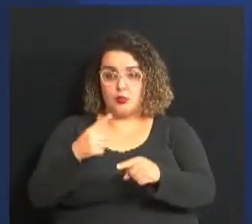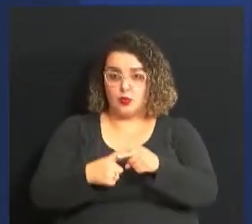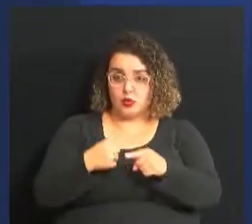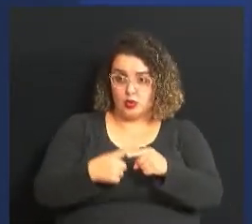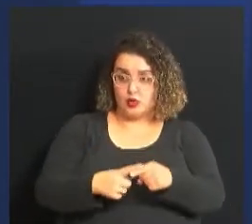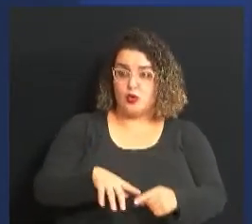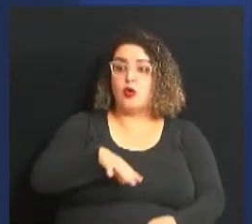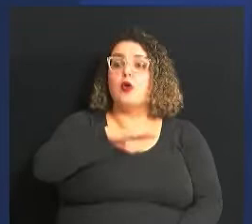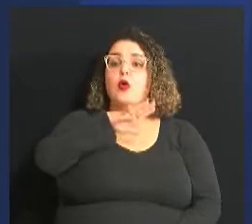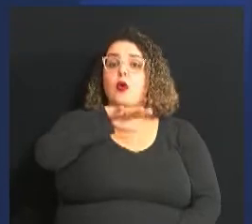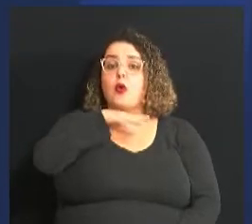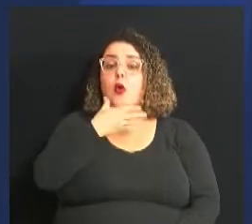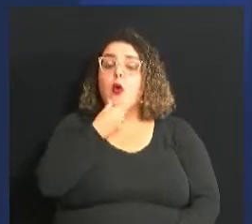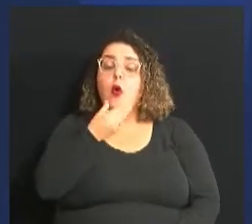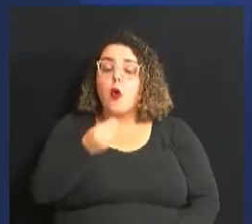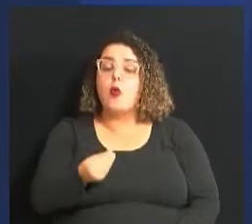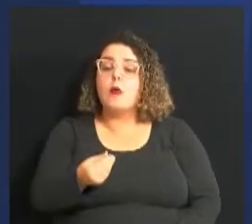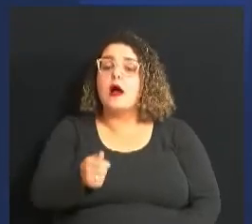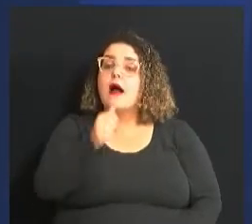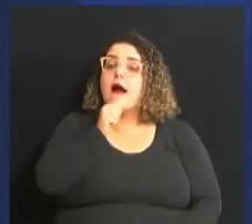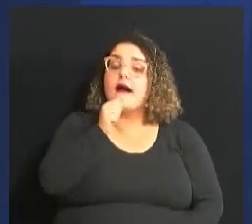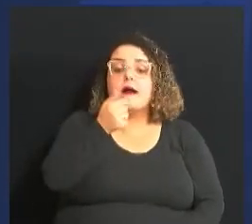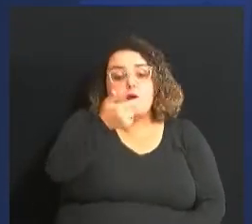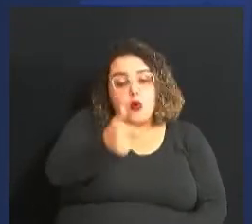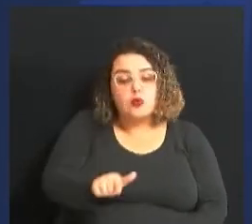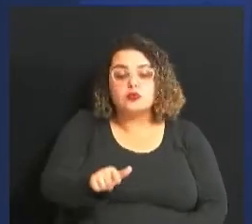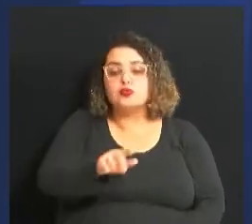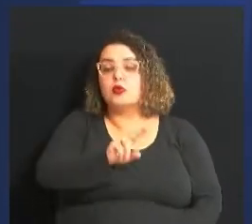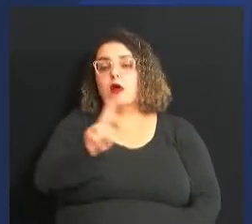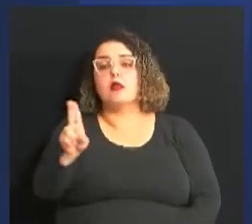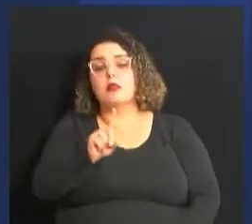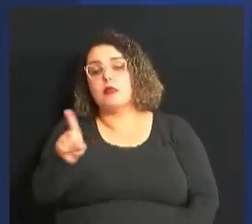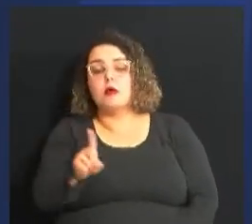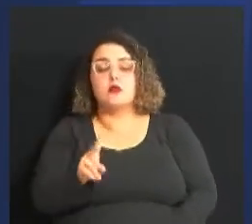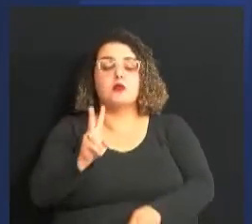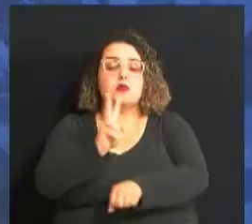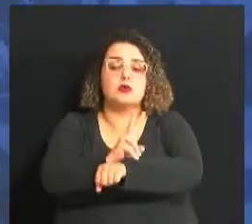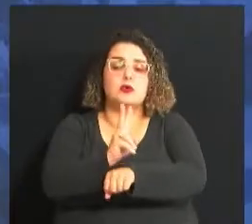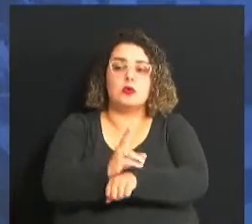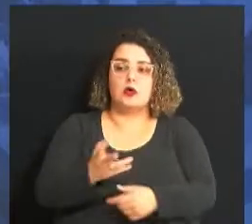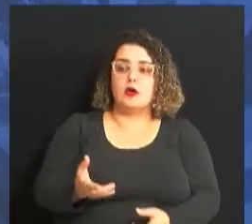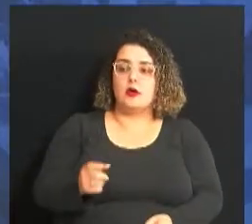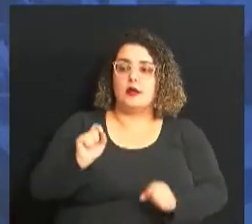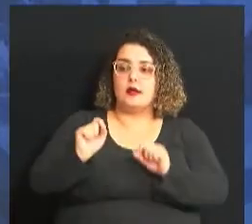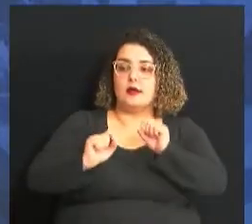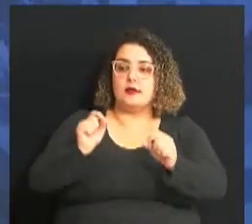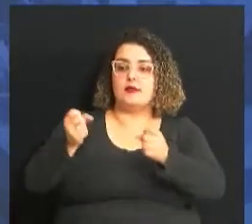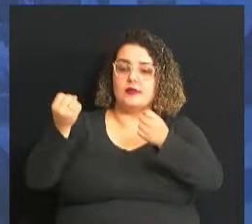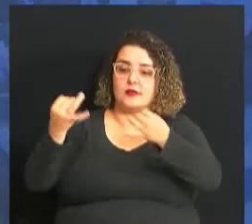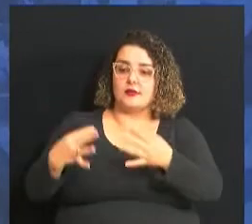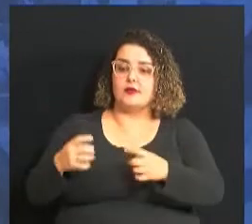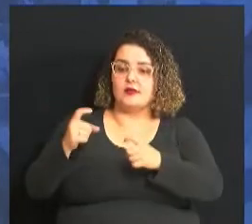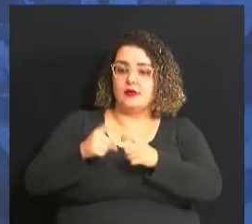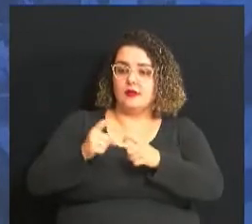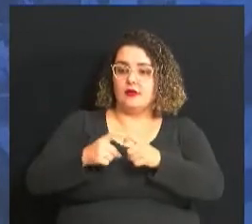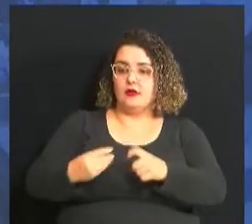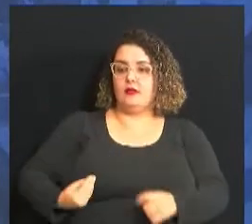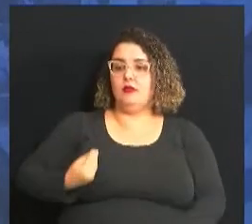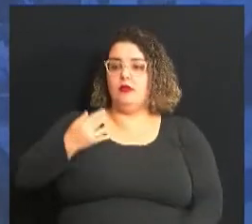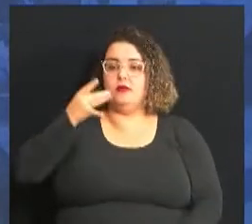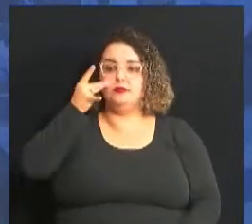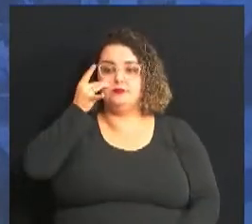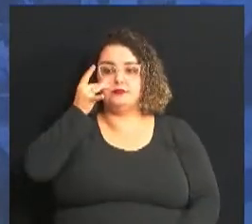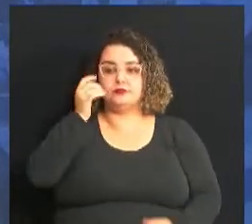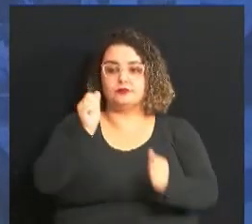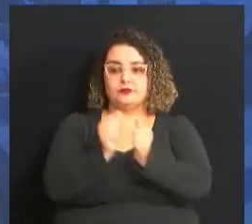teima de não se cuidar? Pois é, quem vai dar algumas dicas, algumas orientações, olha só, é o médico que está aqui na tela comigo,